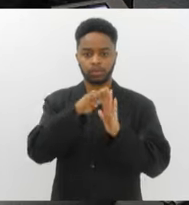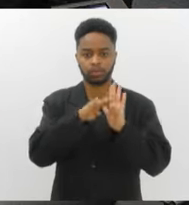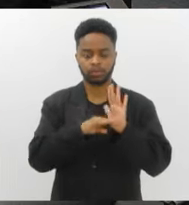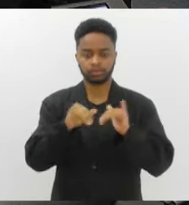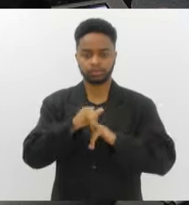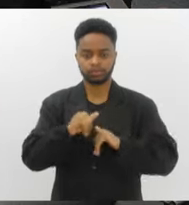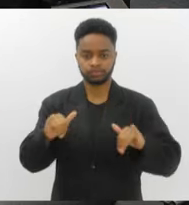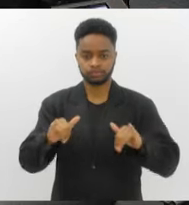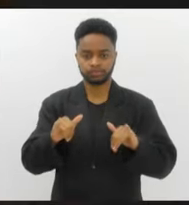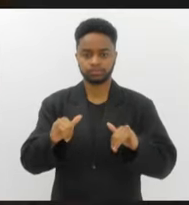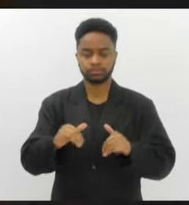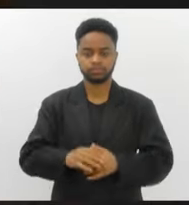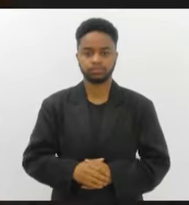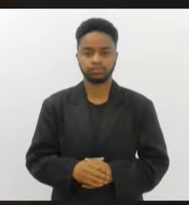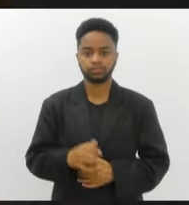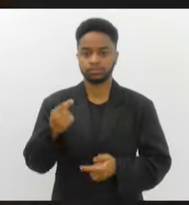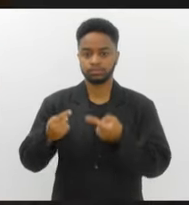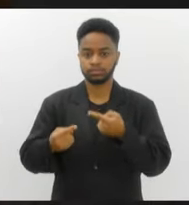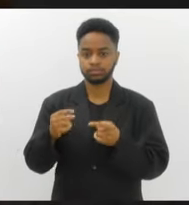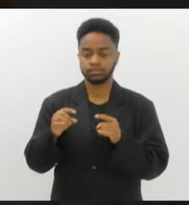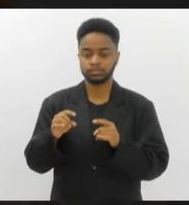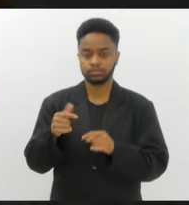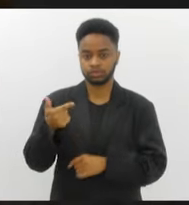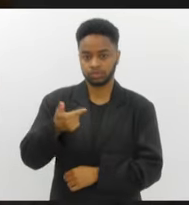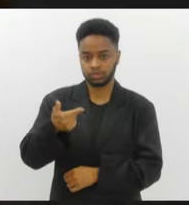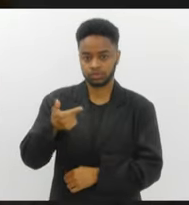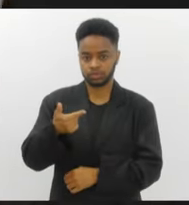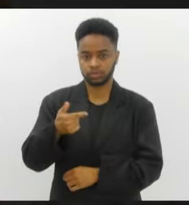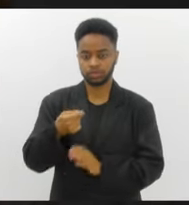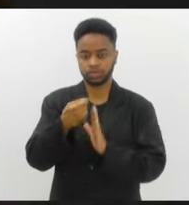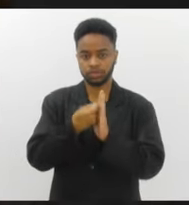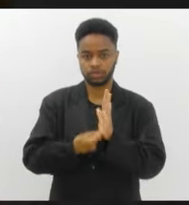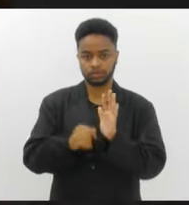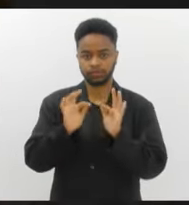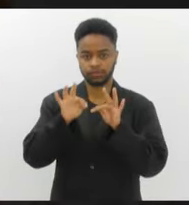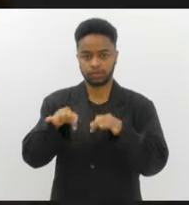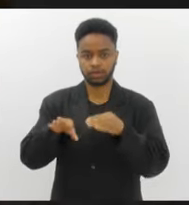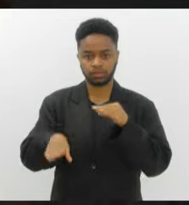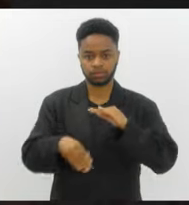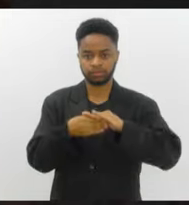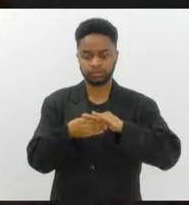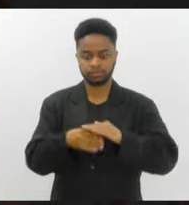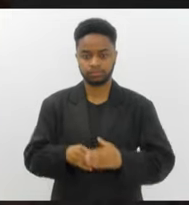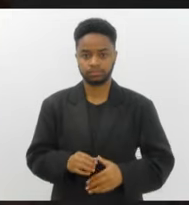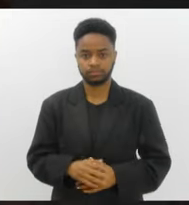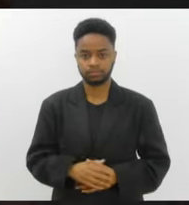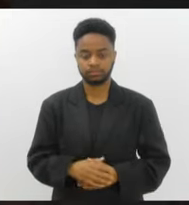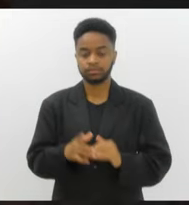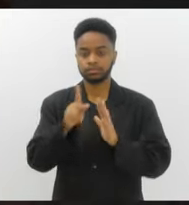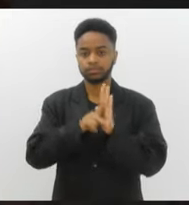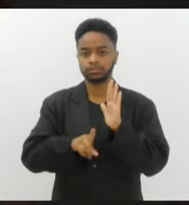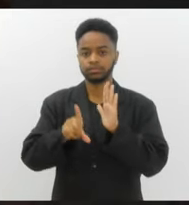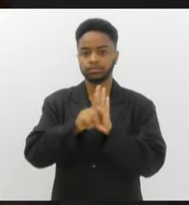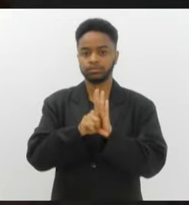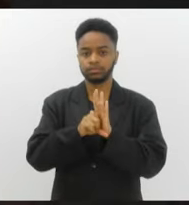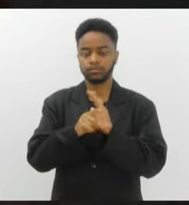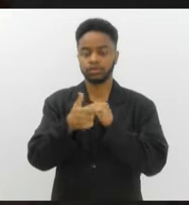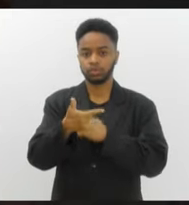Anuncio, em tramitação ordinária, em segunda discussão, redação do vencido assim emendada. Projeto de lei